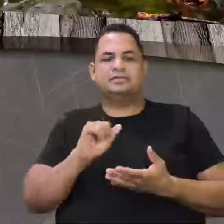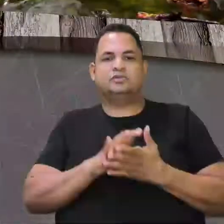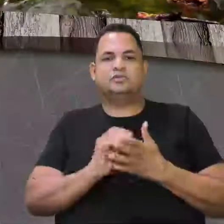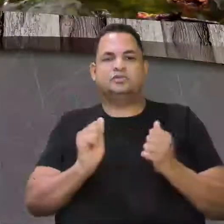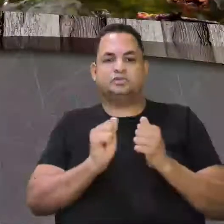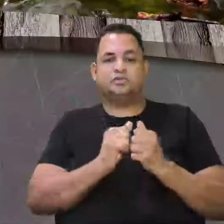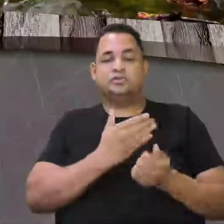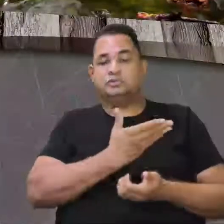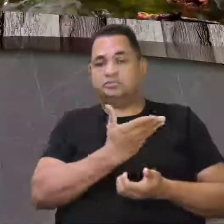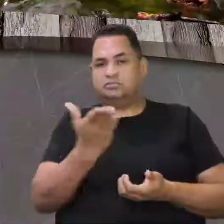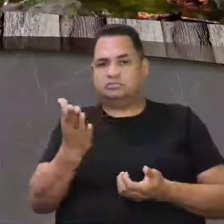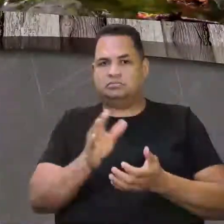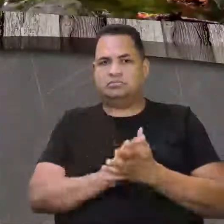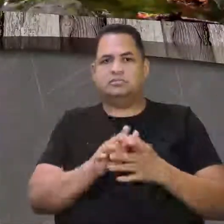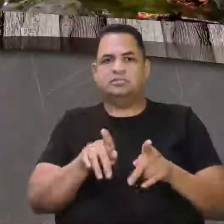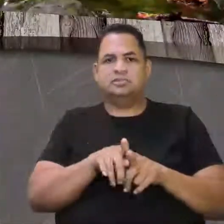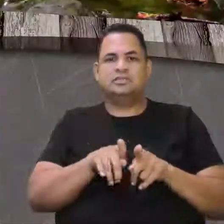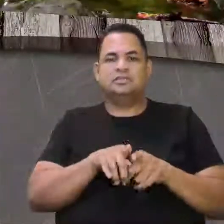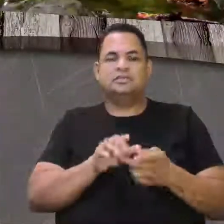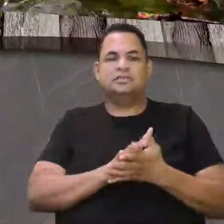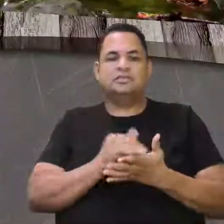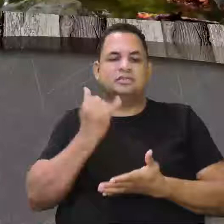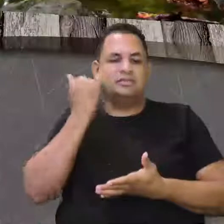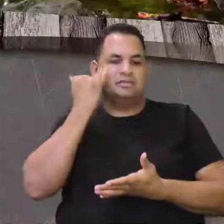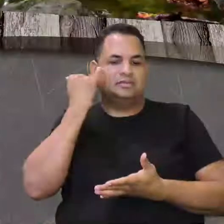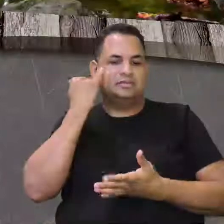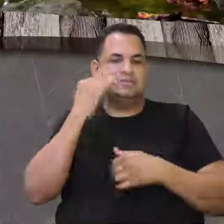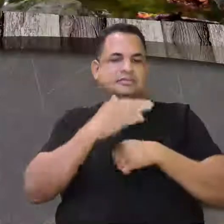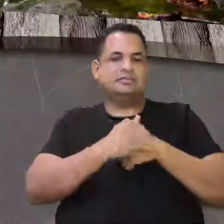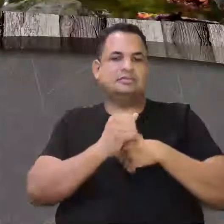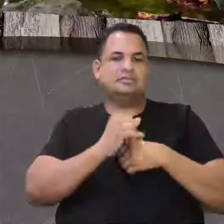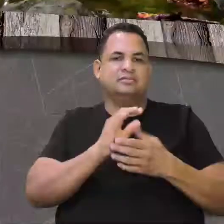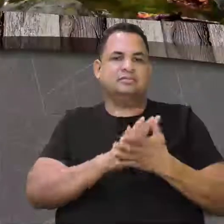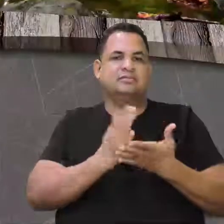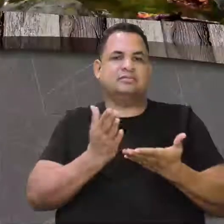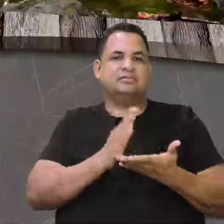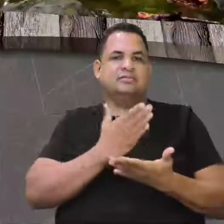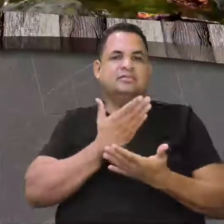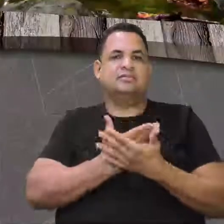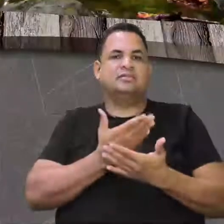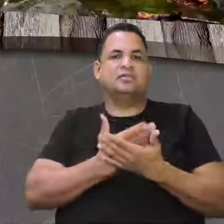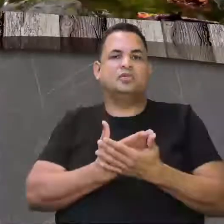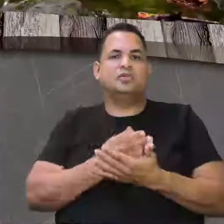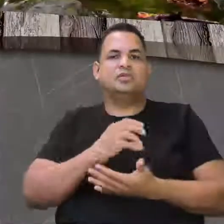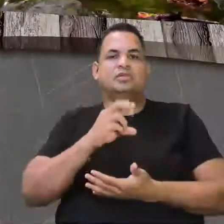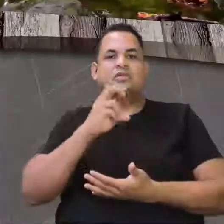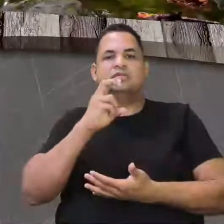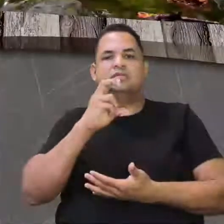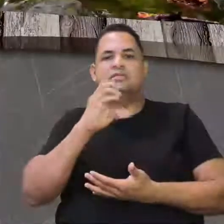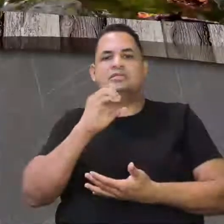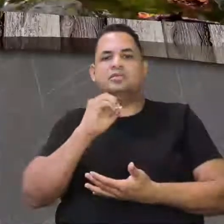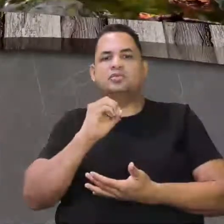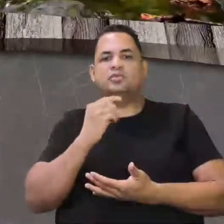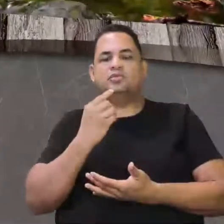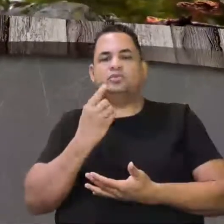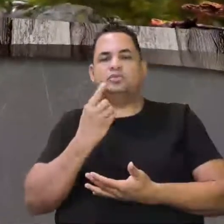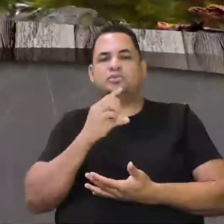você, juntamente com o Sam, meu querido, nós vamos para a aula